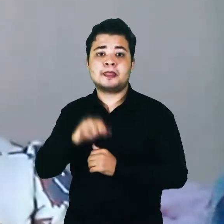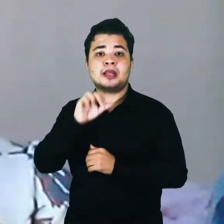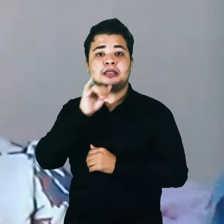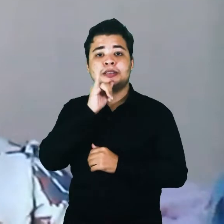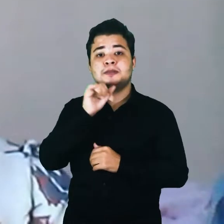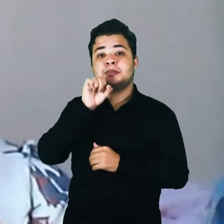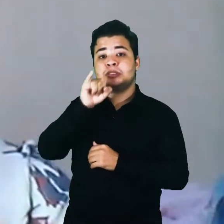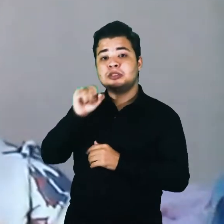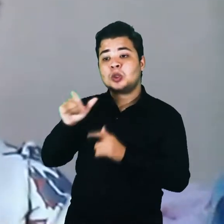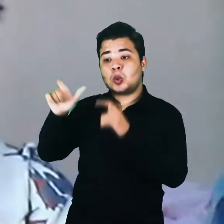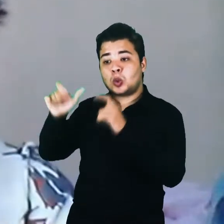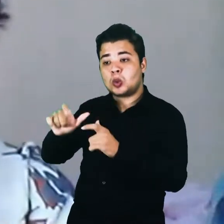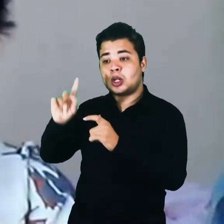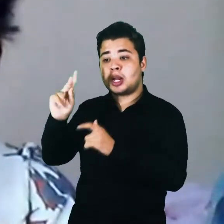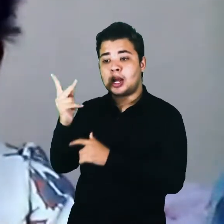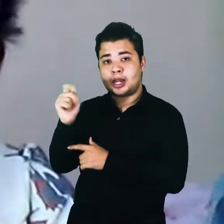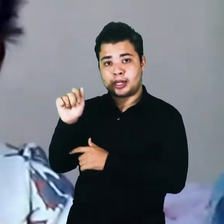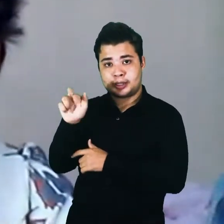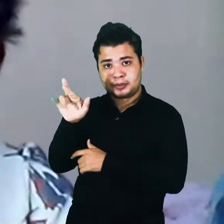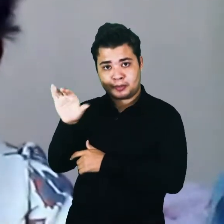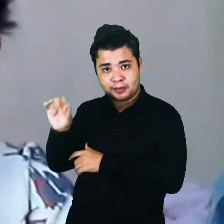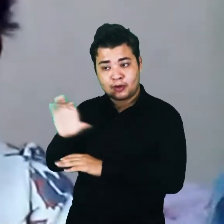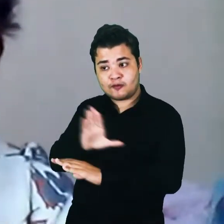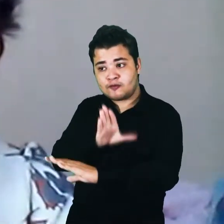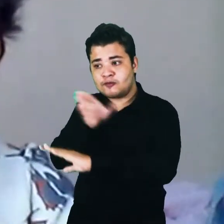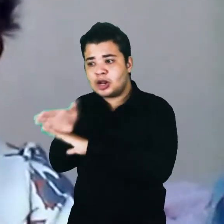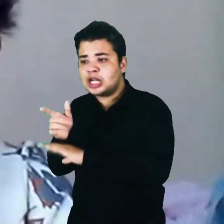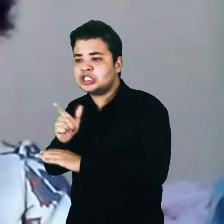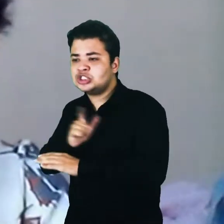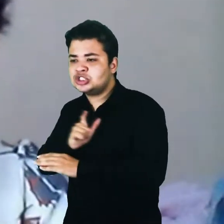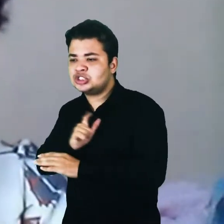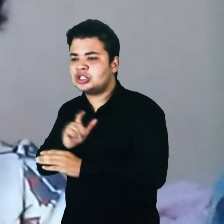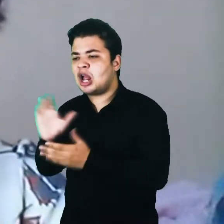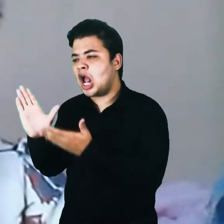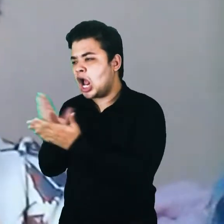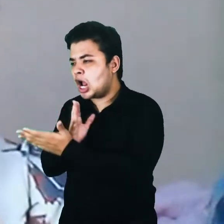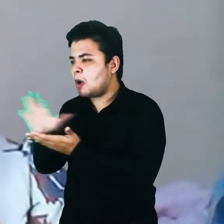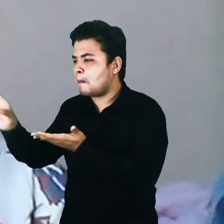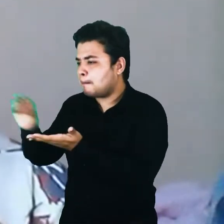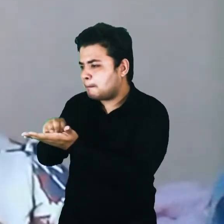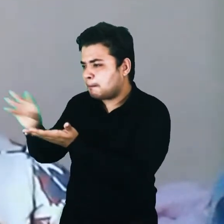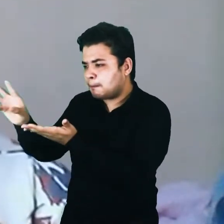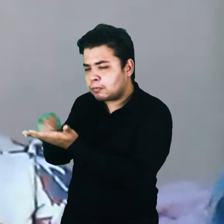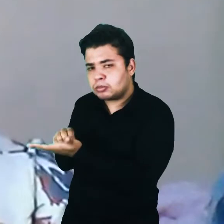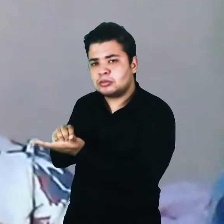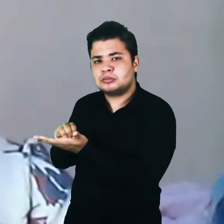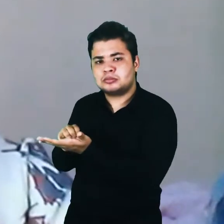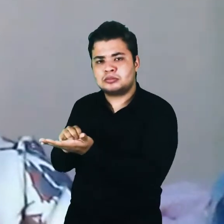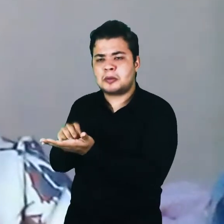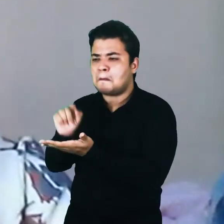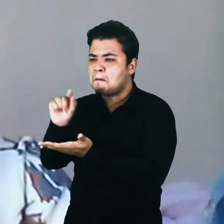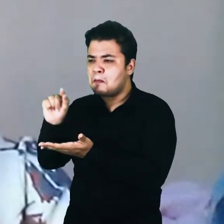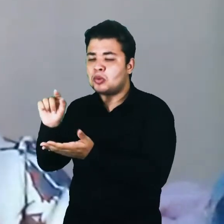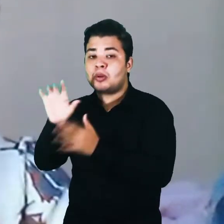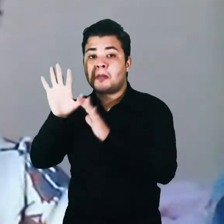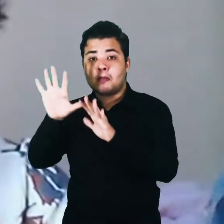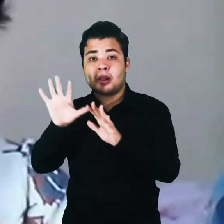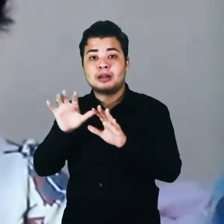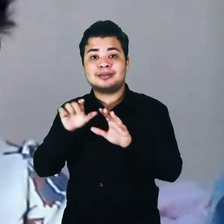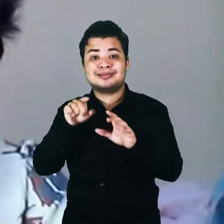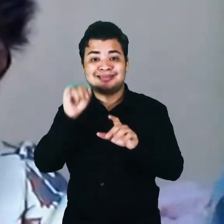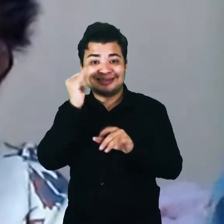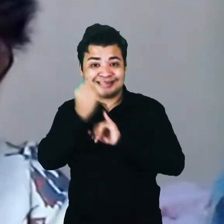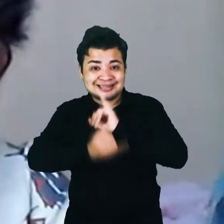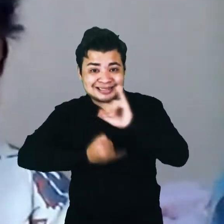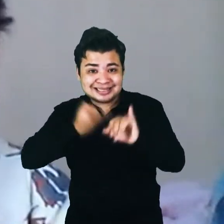no herbário, a gente conheceria um ou outro material coletado. Nessa plataforma, pela internet, a